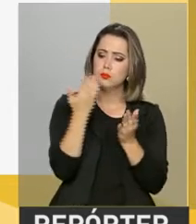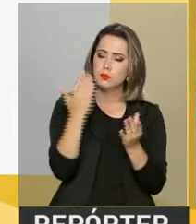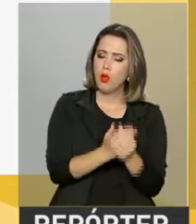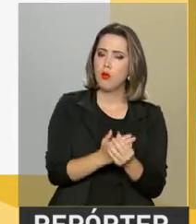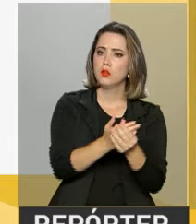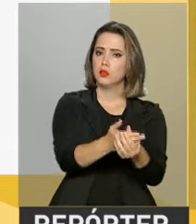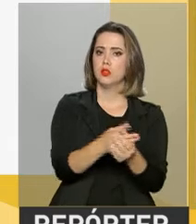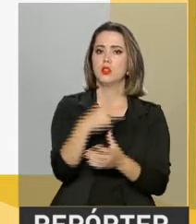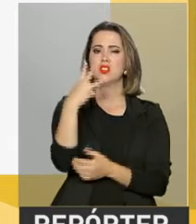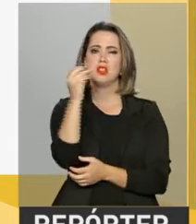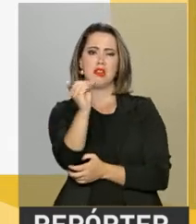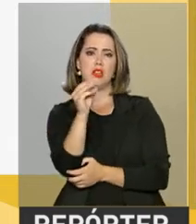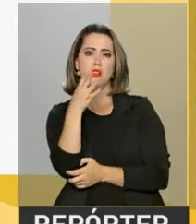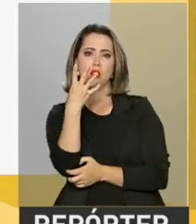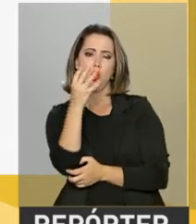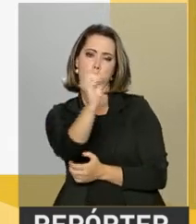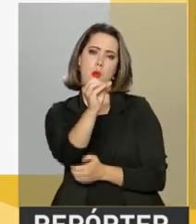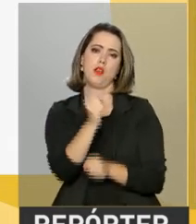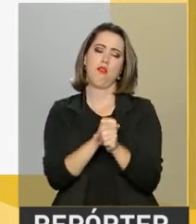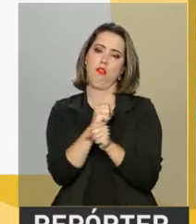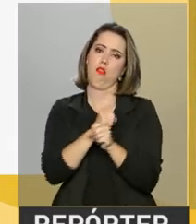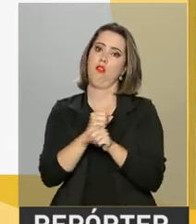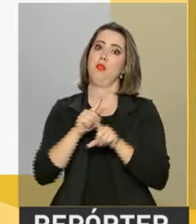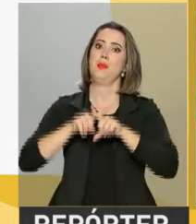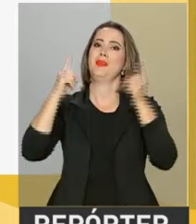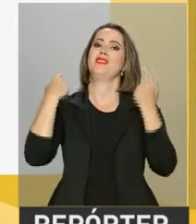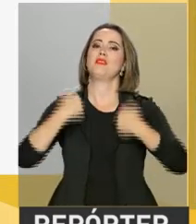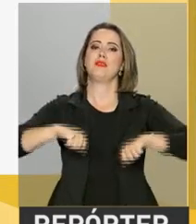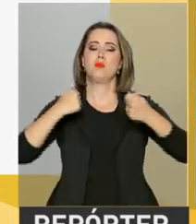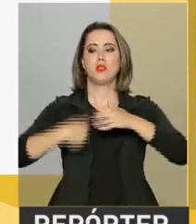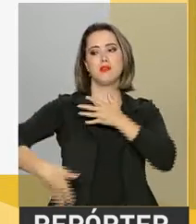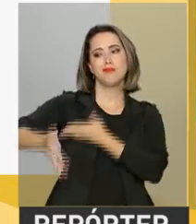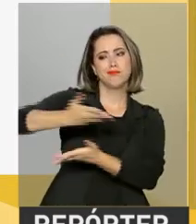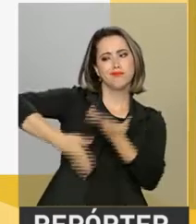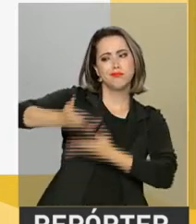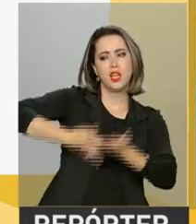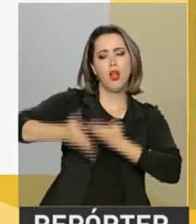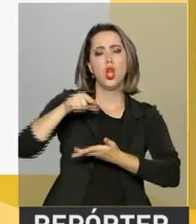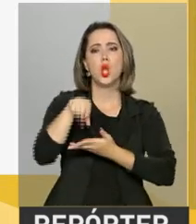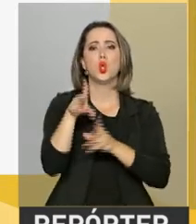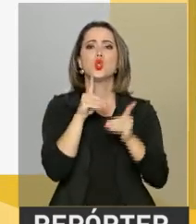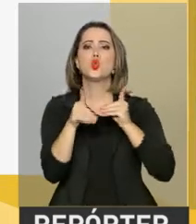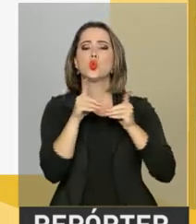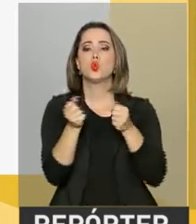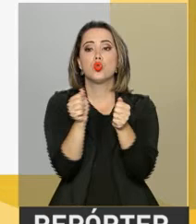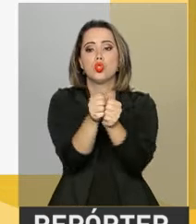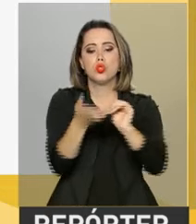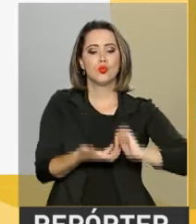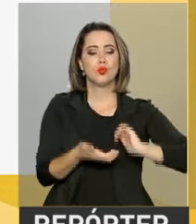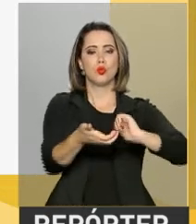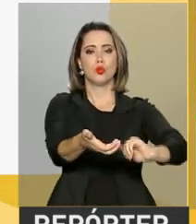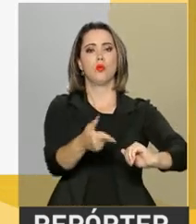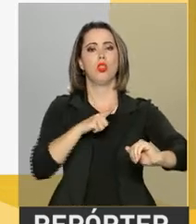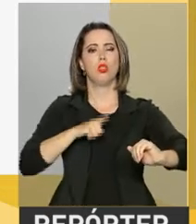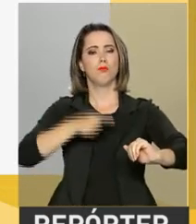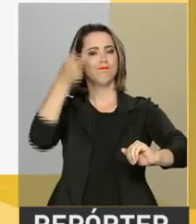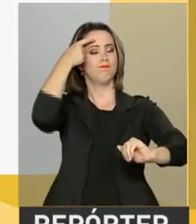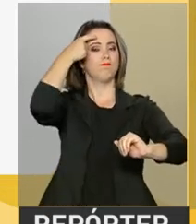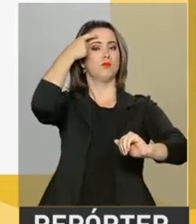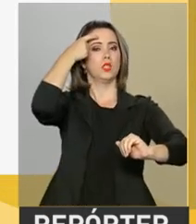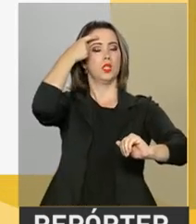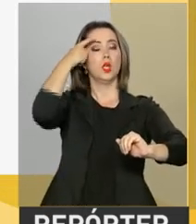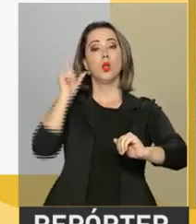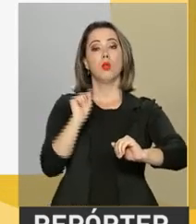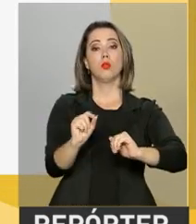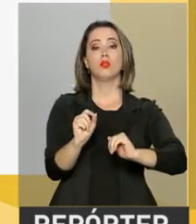para 30, 40 anos. Sim. Mas nós teremos que negociar com o Congresso, porque há uma certa mentalidade,